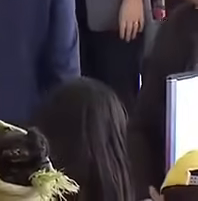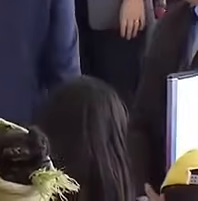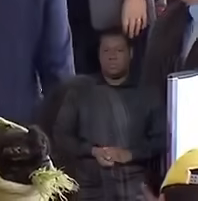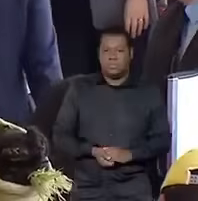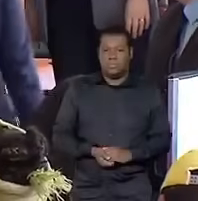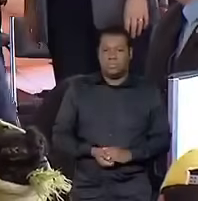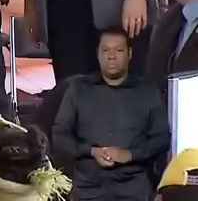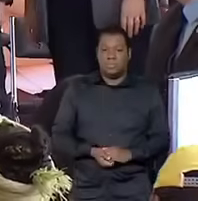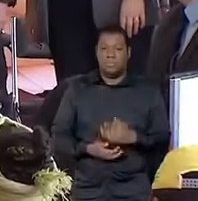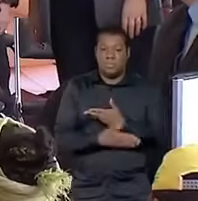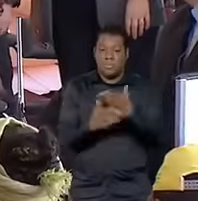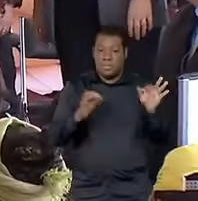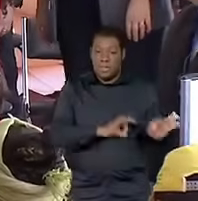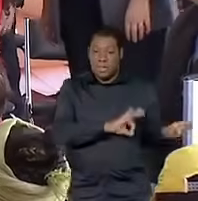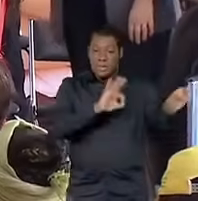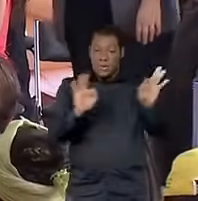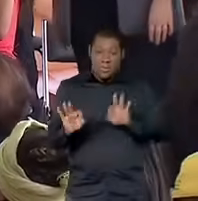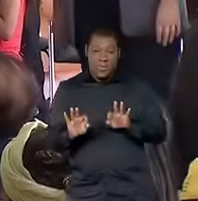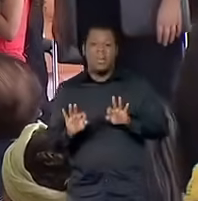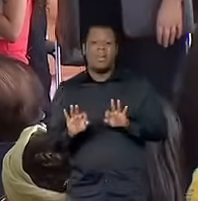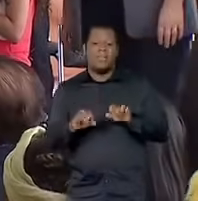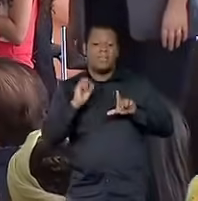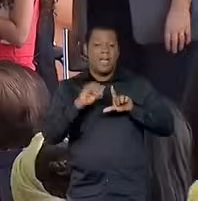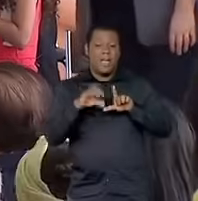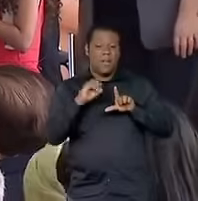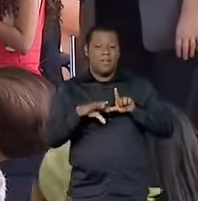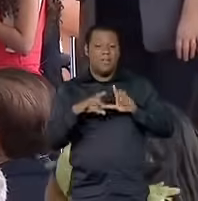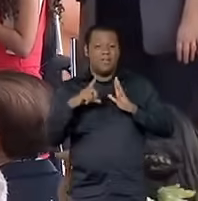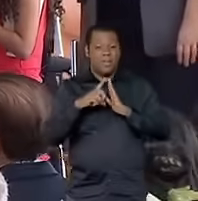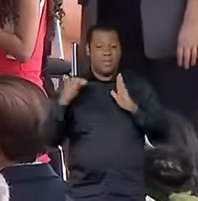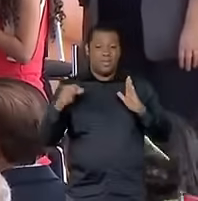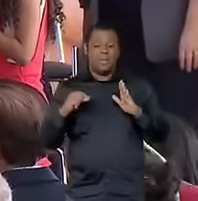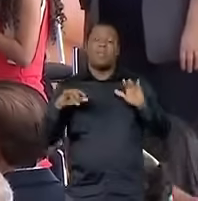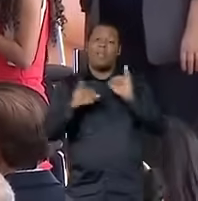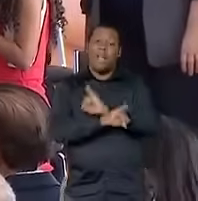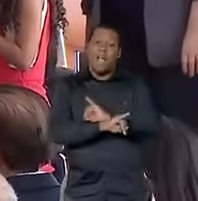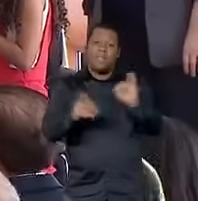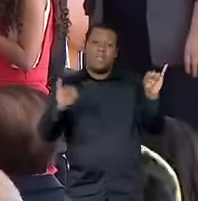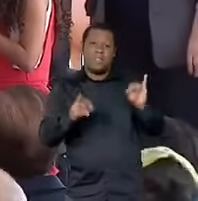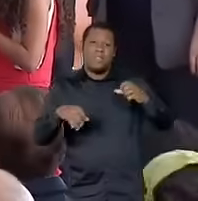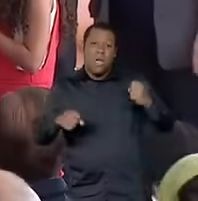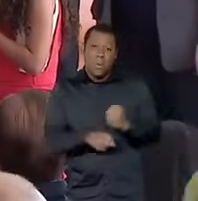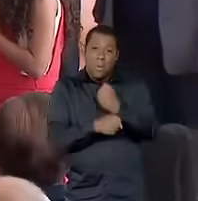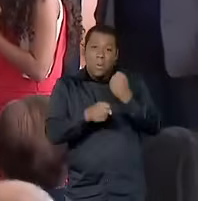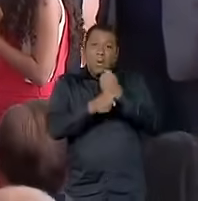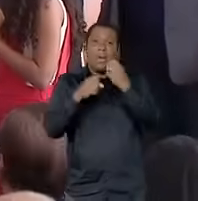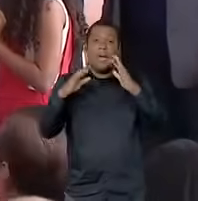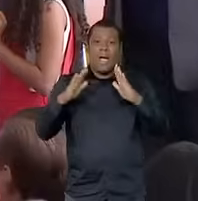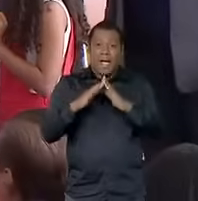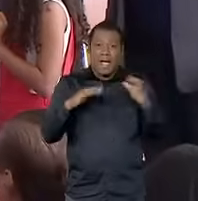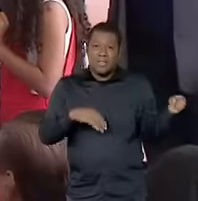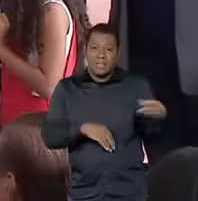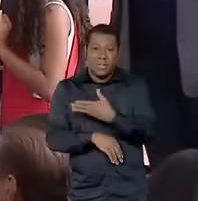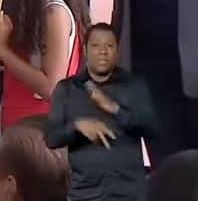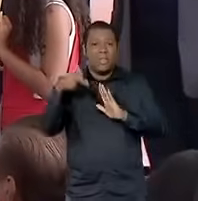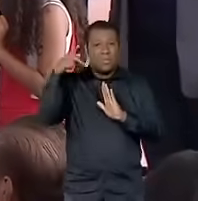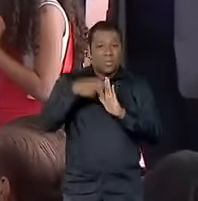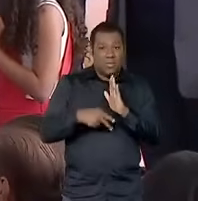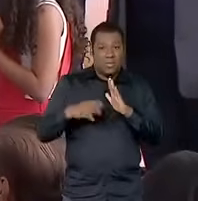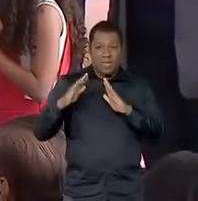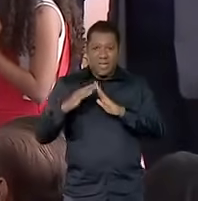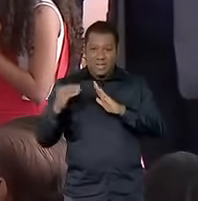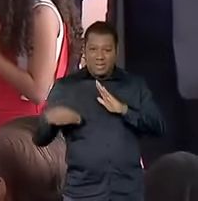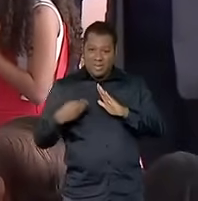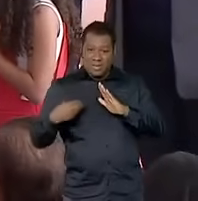Nós estamos acompanhando cerimônia no Palácio do Planalto do anúncio de novas moradias do Minha Casa Minha Vida Rural